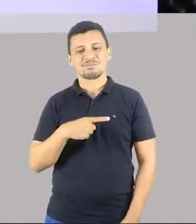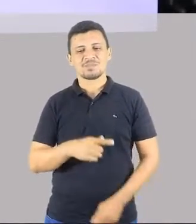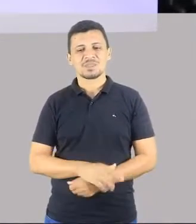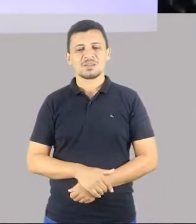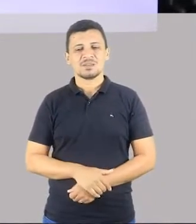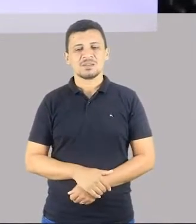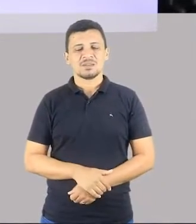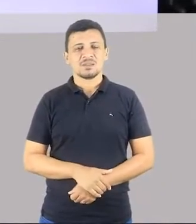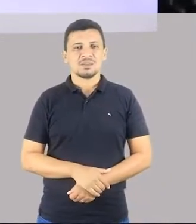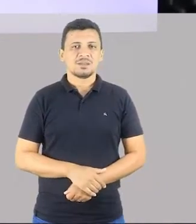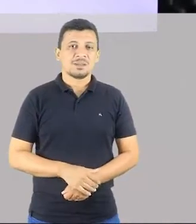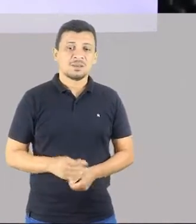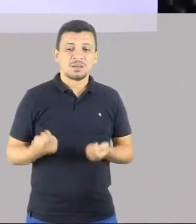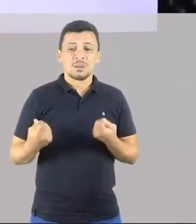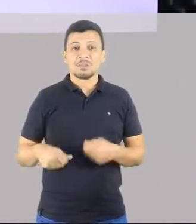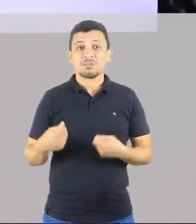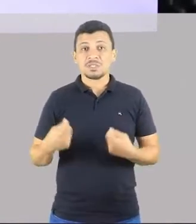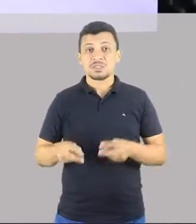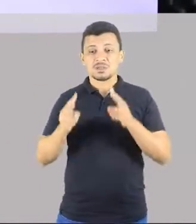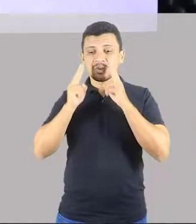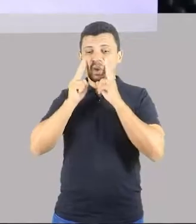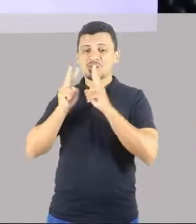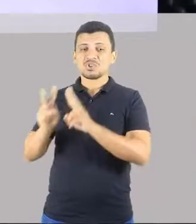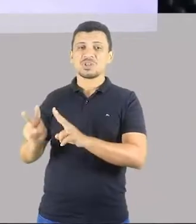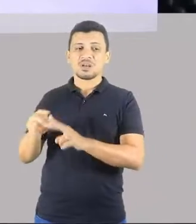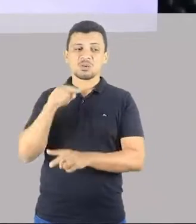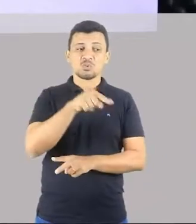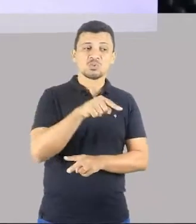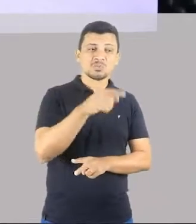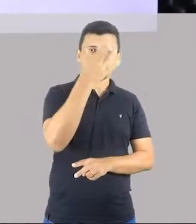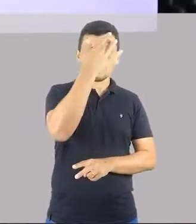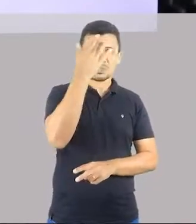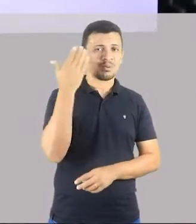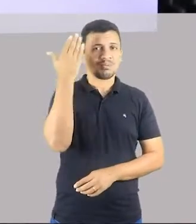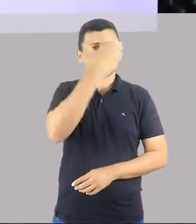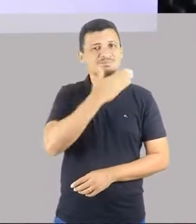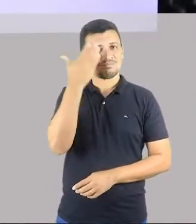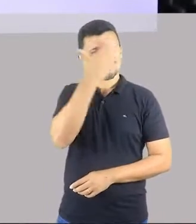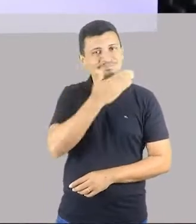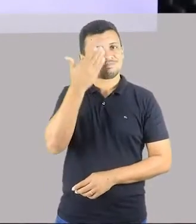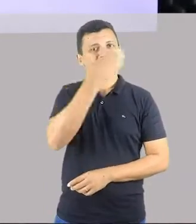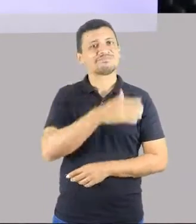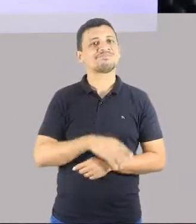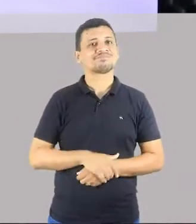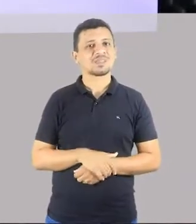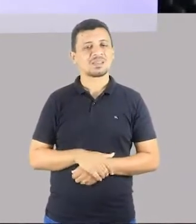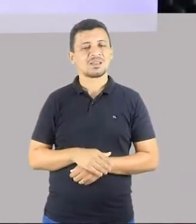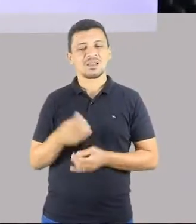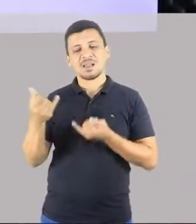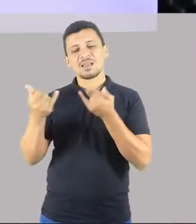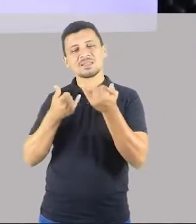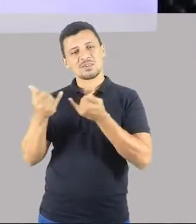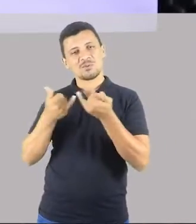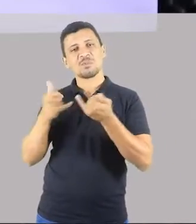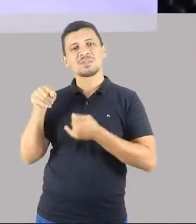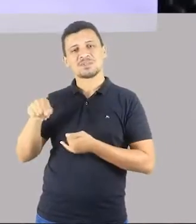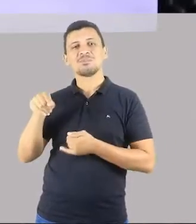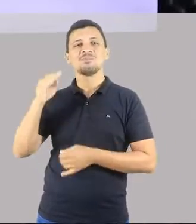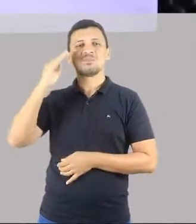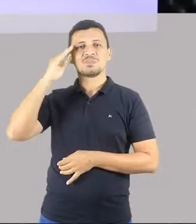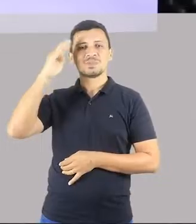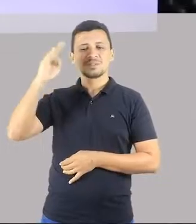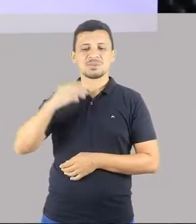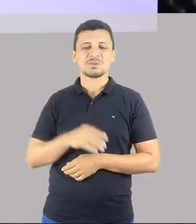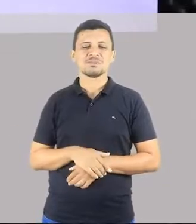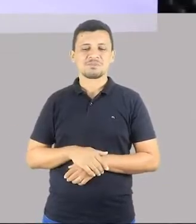sucesso. Tá? Aí tem, é preciso enxergar o que os outros não veem. Na verdade, essa é a informação principal,